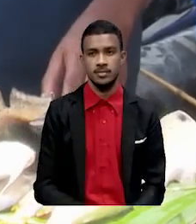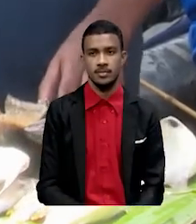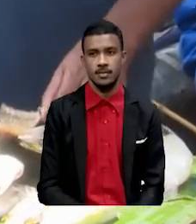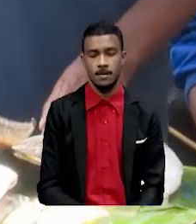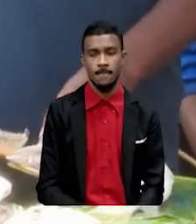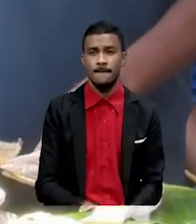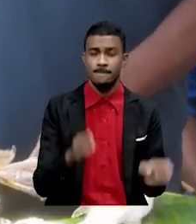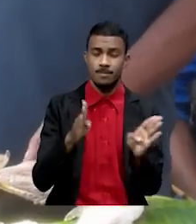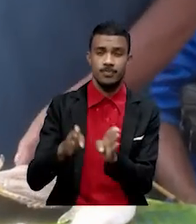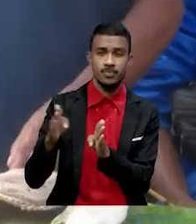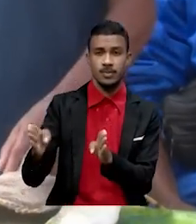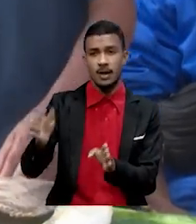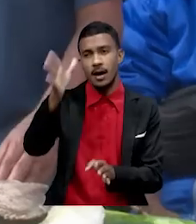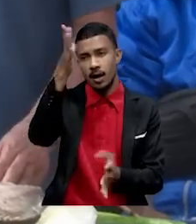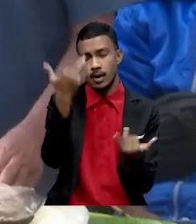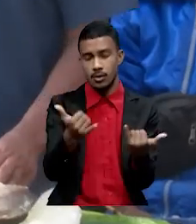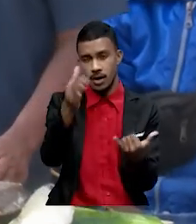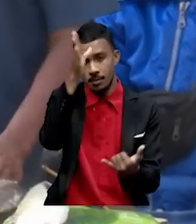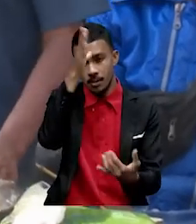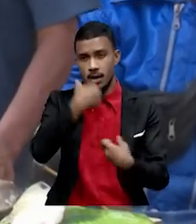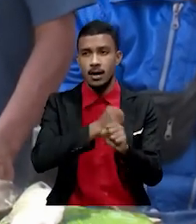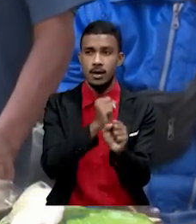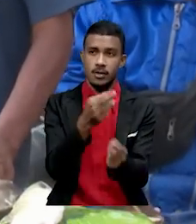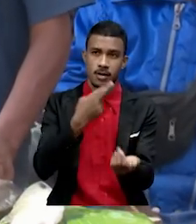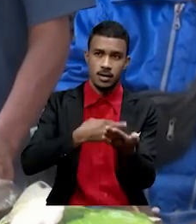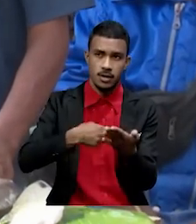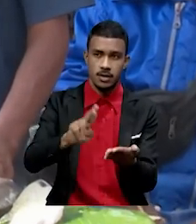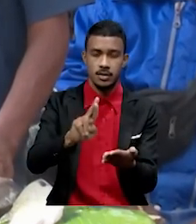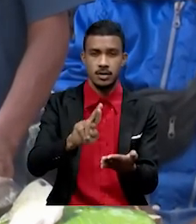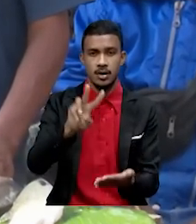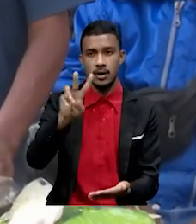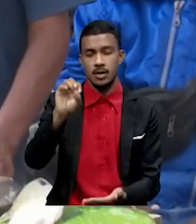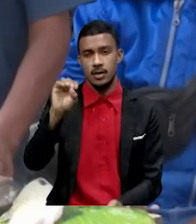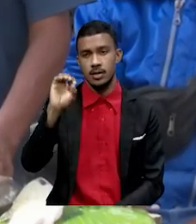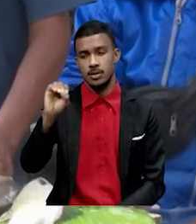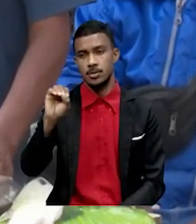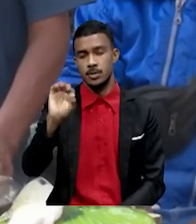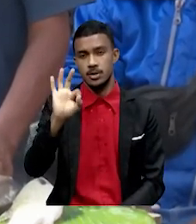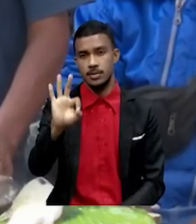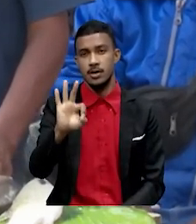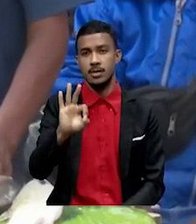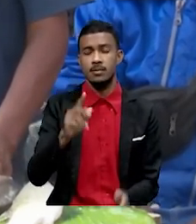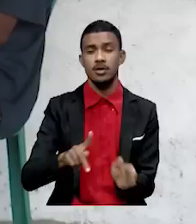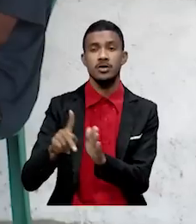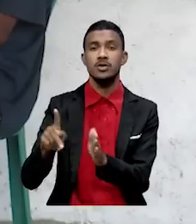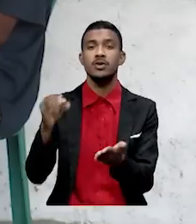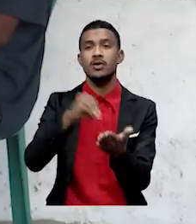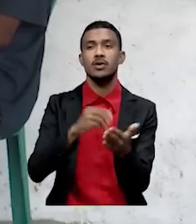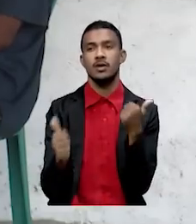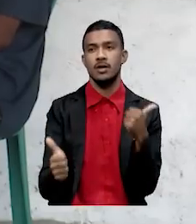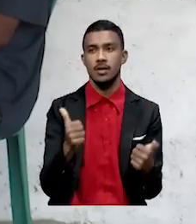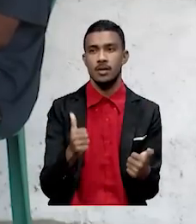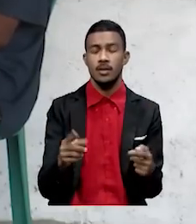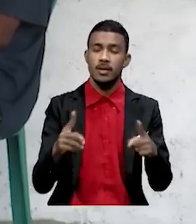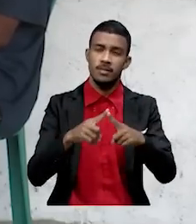Proceso be agora da capela barista na ia 2000 2009 sim proceso to rene be 2009 foi nada